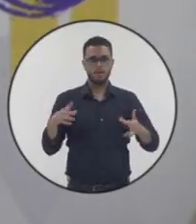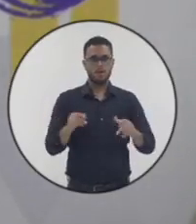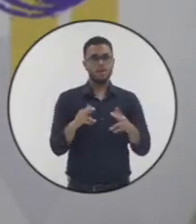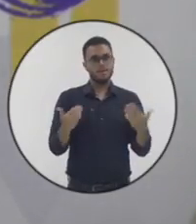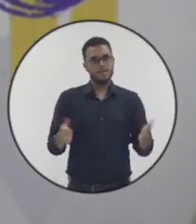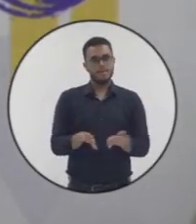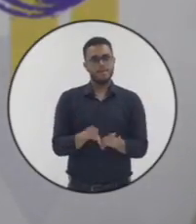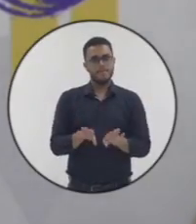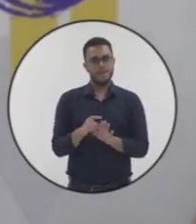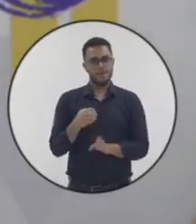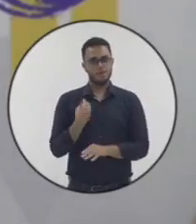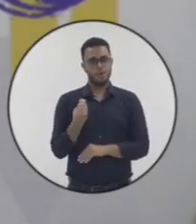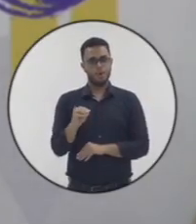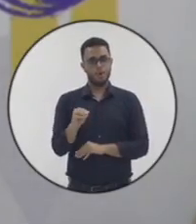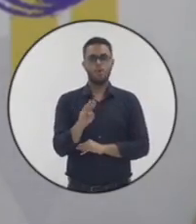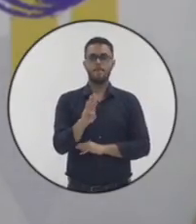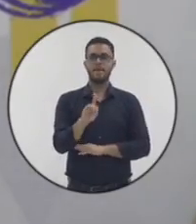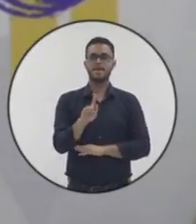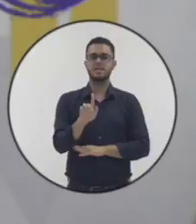momento, eu coloco a BGLT,